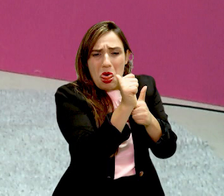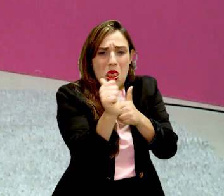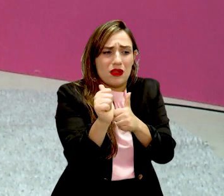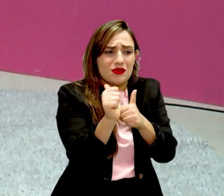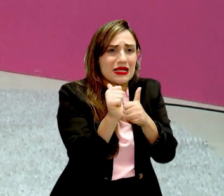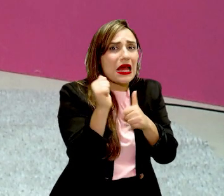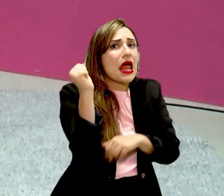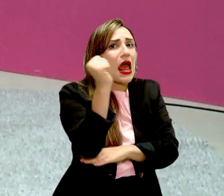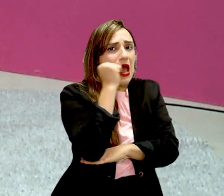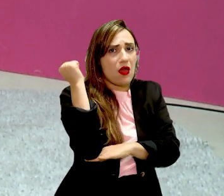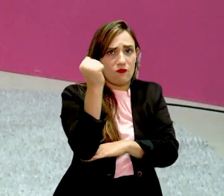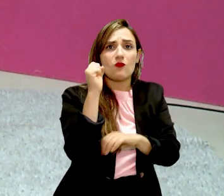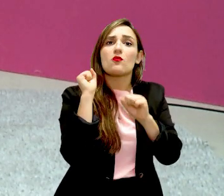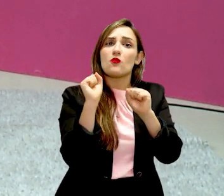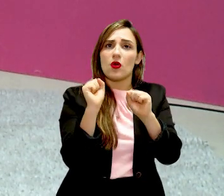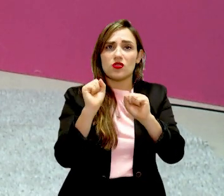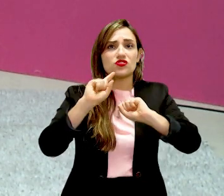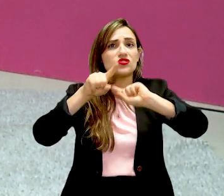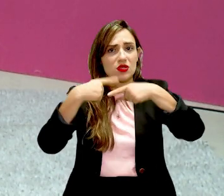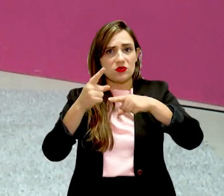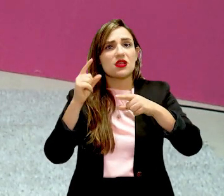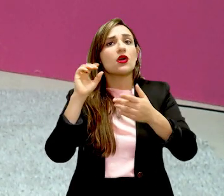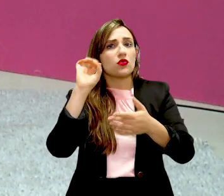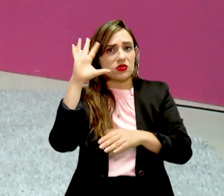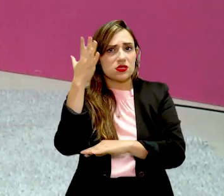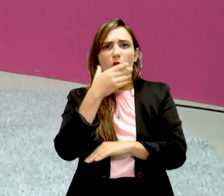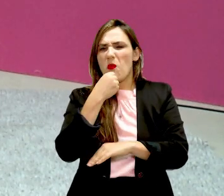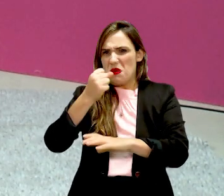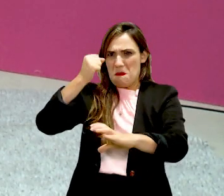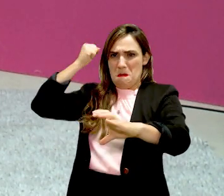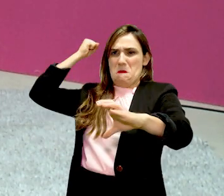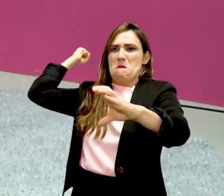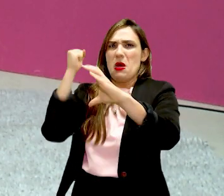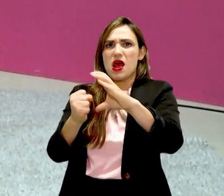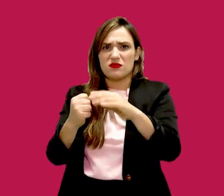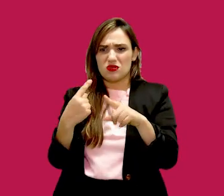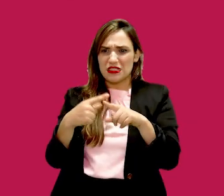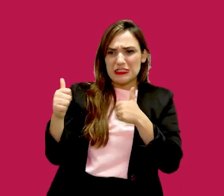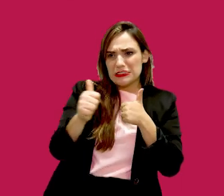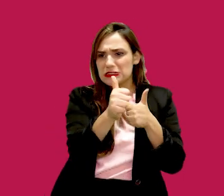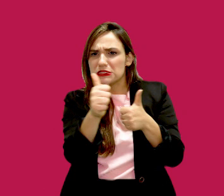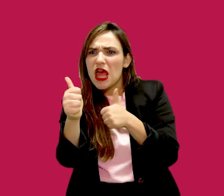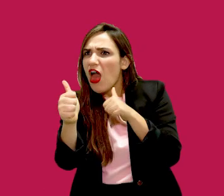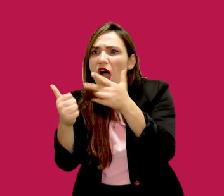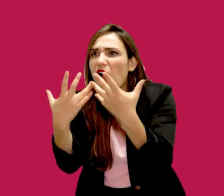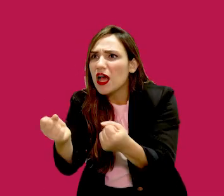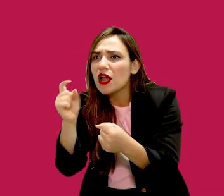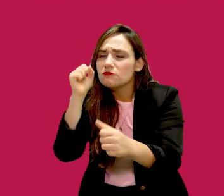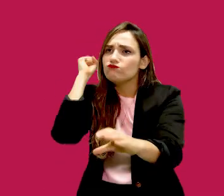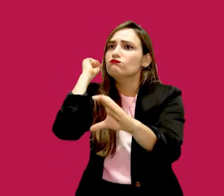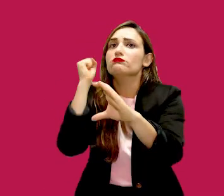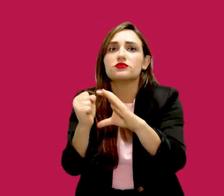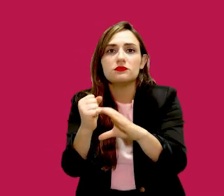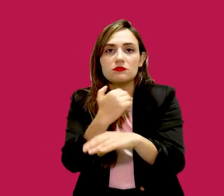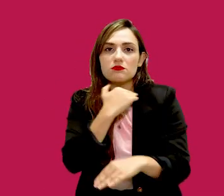né, acabar culminando até no feminicídio. Então, nós não tínhamos ainda